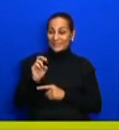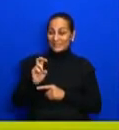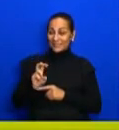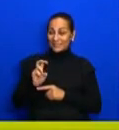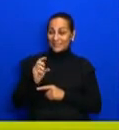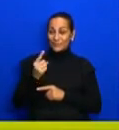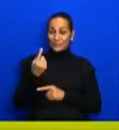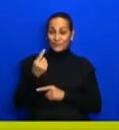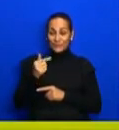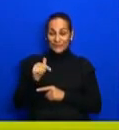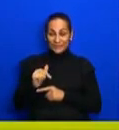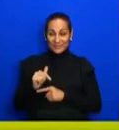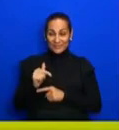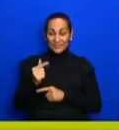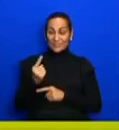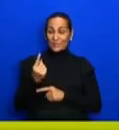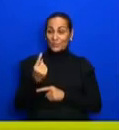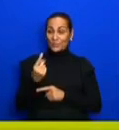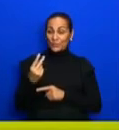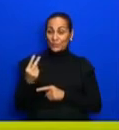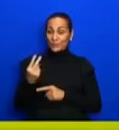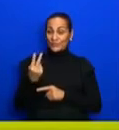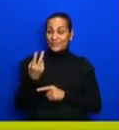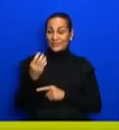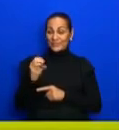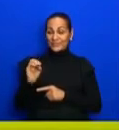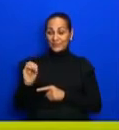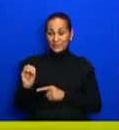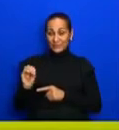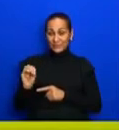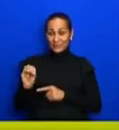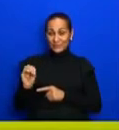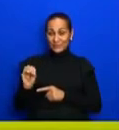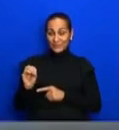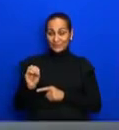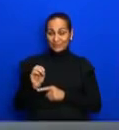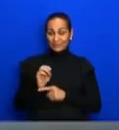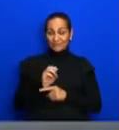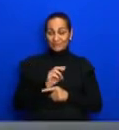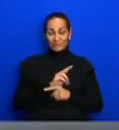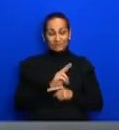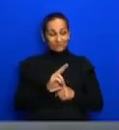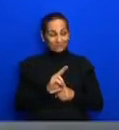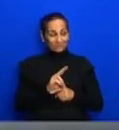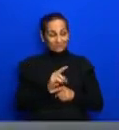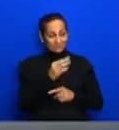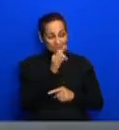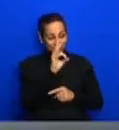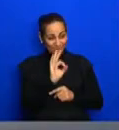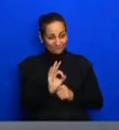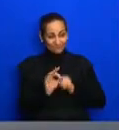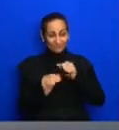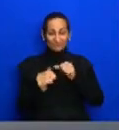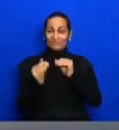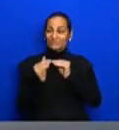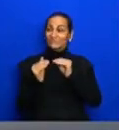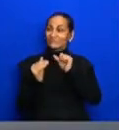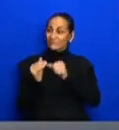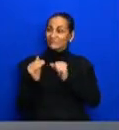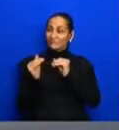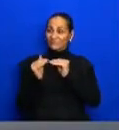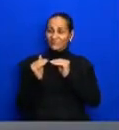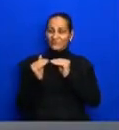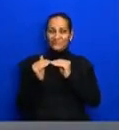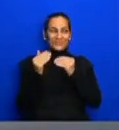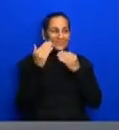10, 05, 17, 12 e 20. Os auditores confirmam? Confirmo.